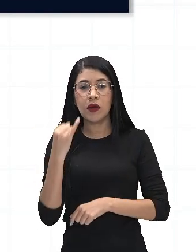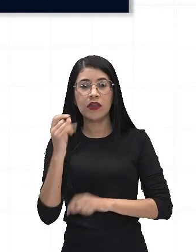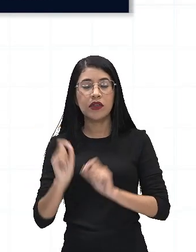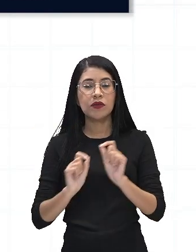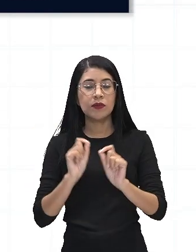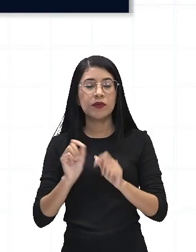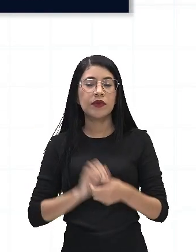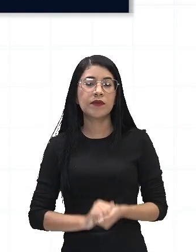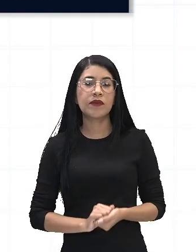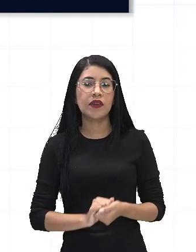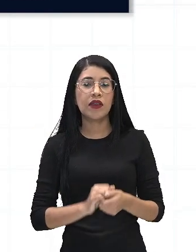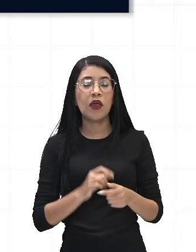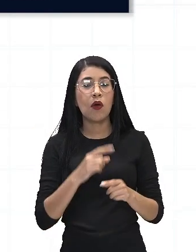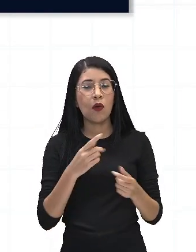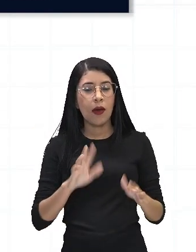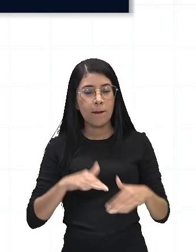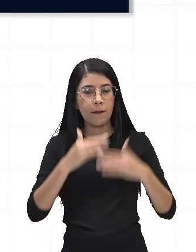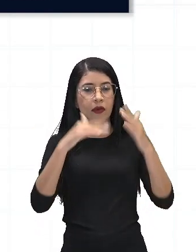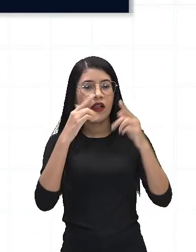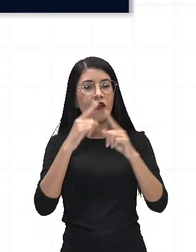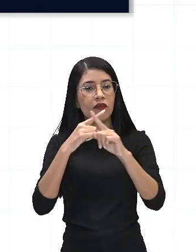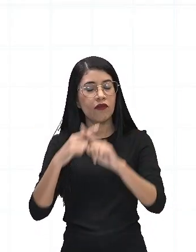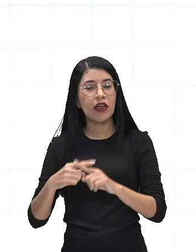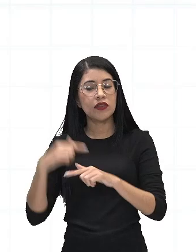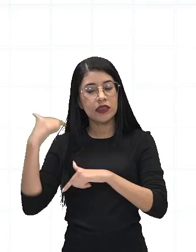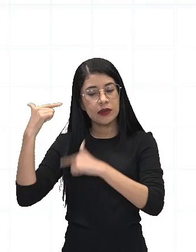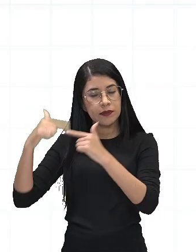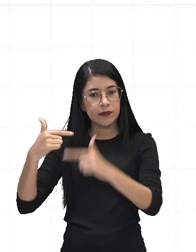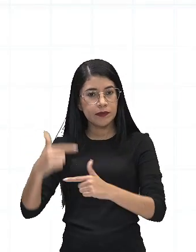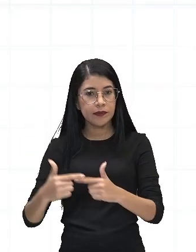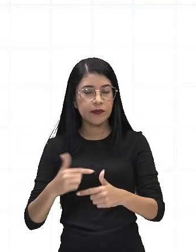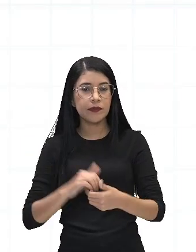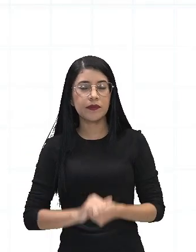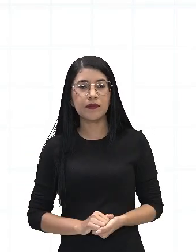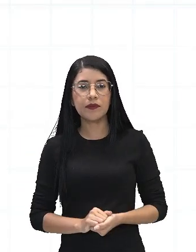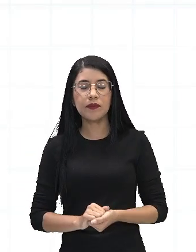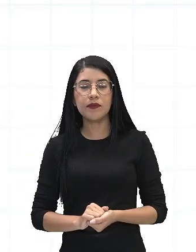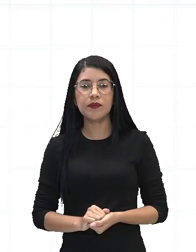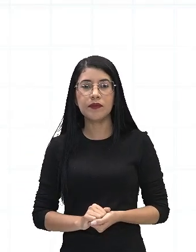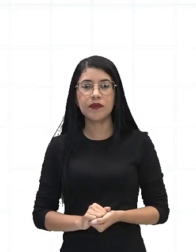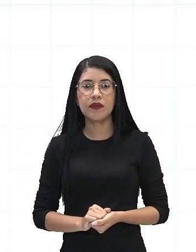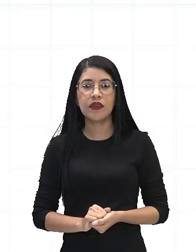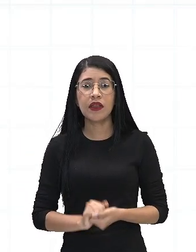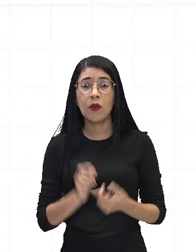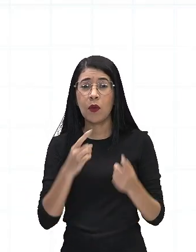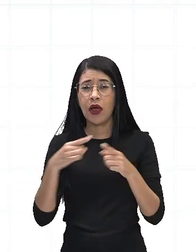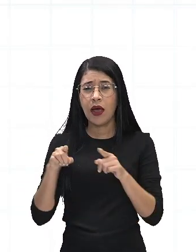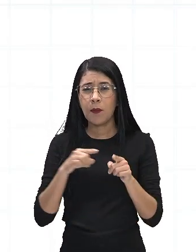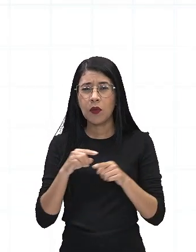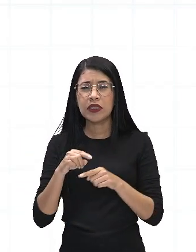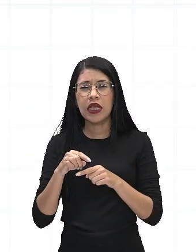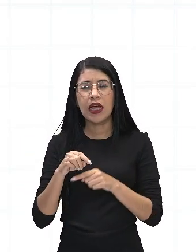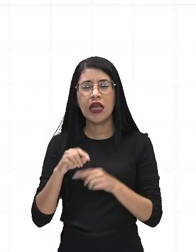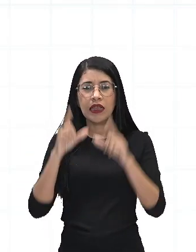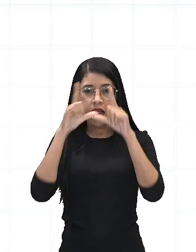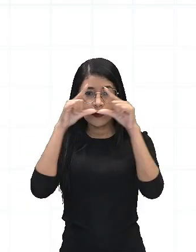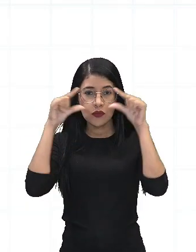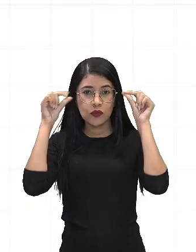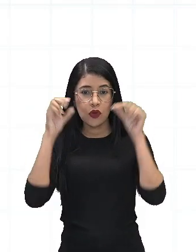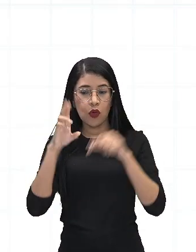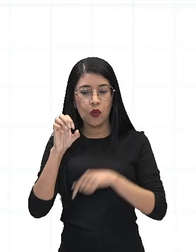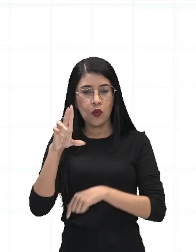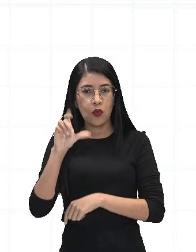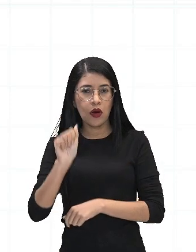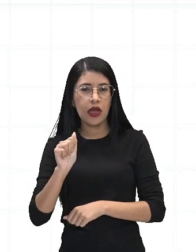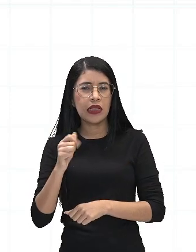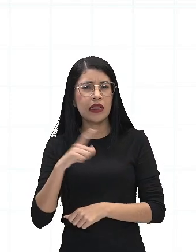entre progresso versus tradição. A música de ninar da Cuca sempre teve